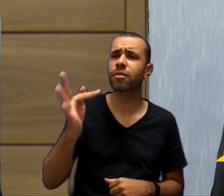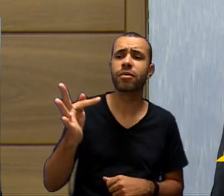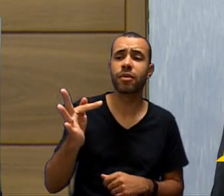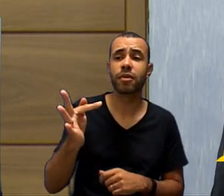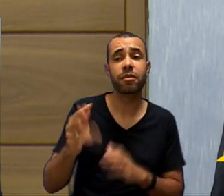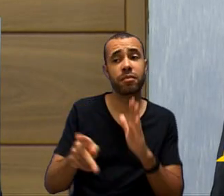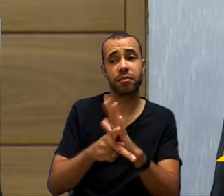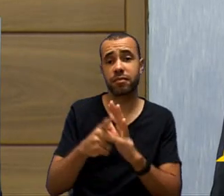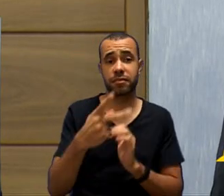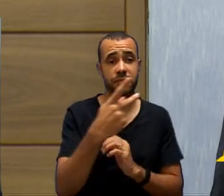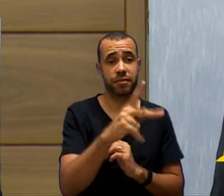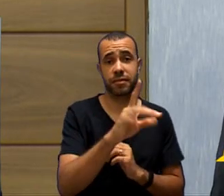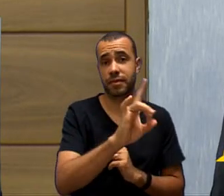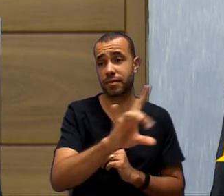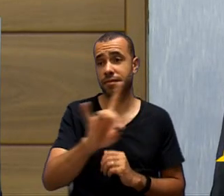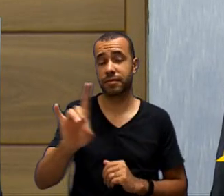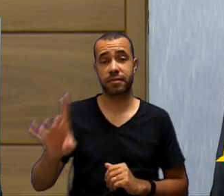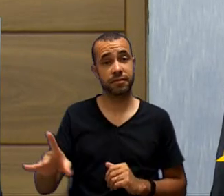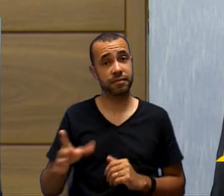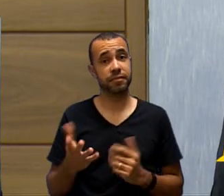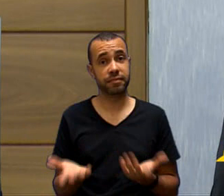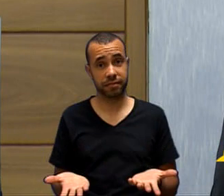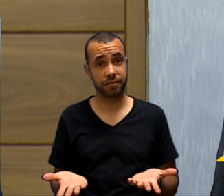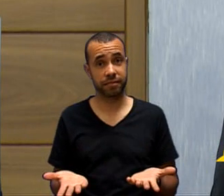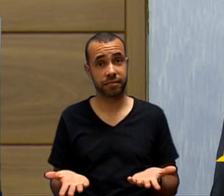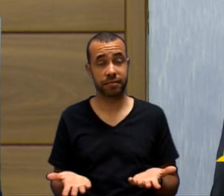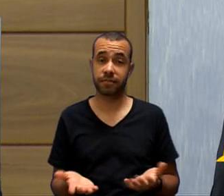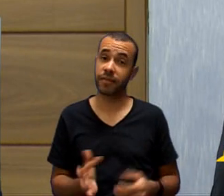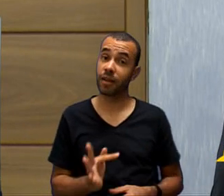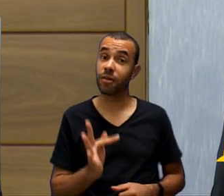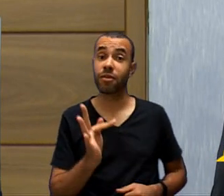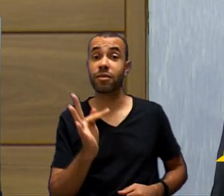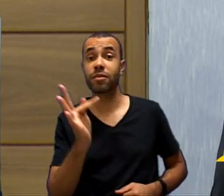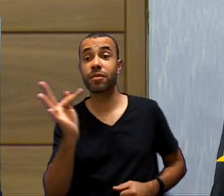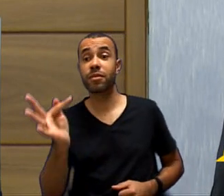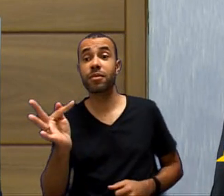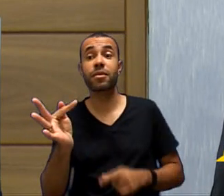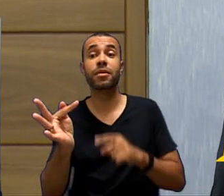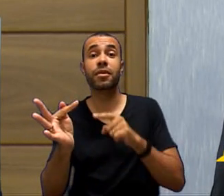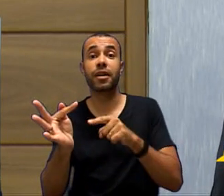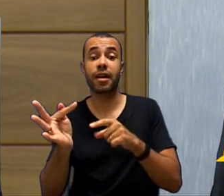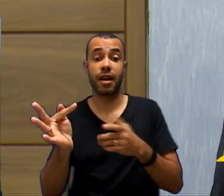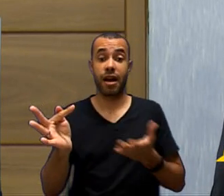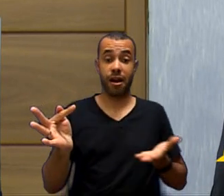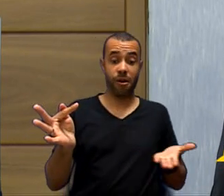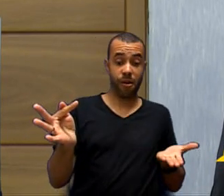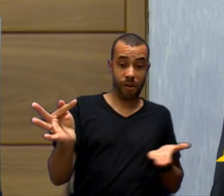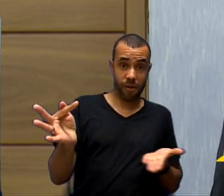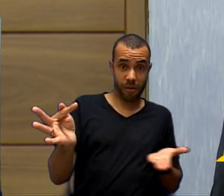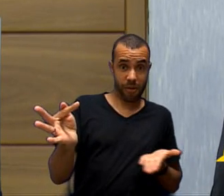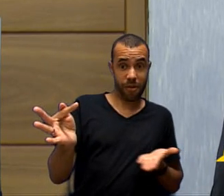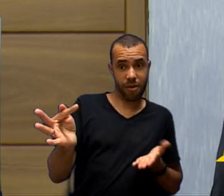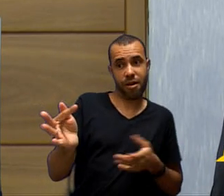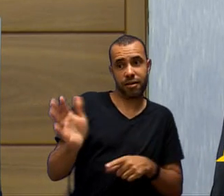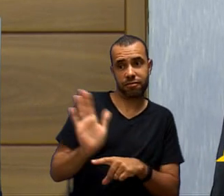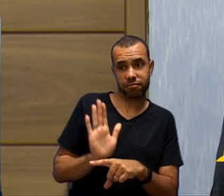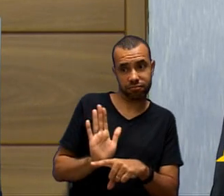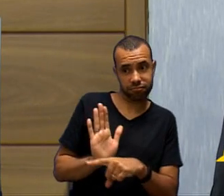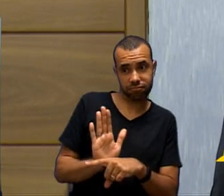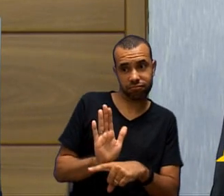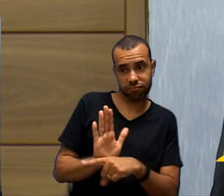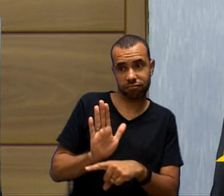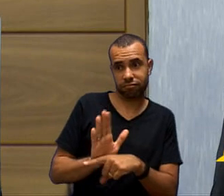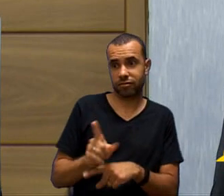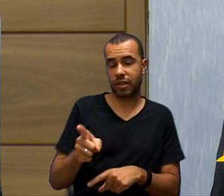vocês. Futuro esse que nós estamos, de alguma maneira, tentando colaborar para que vocês